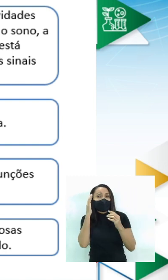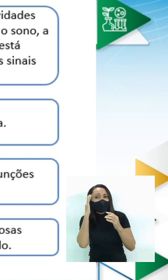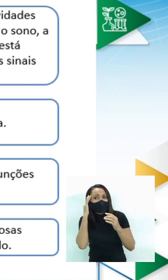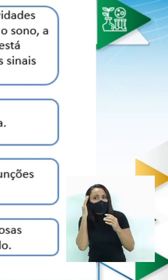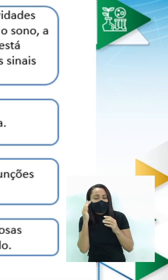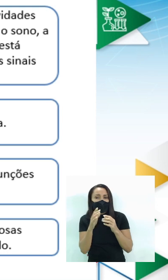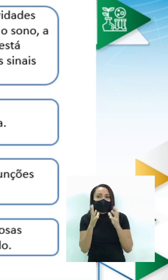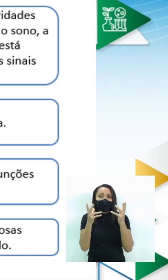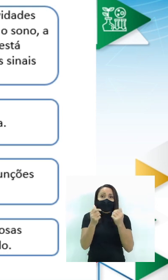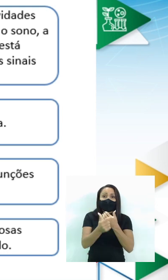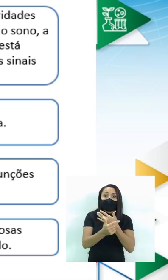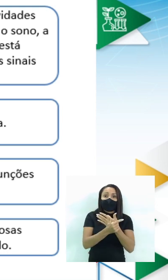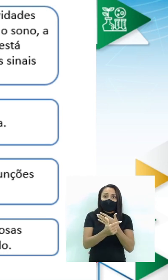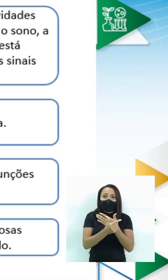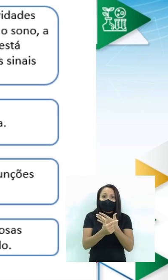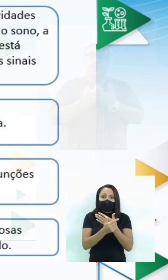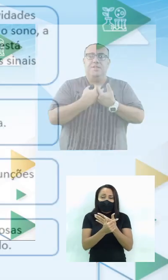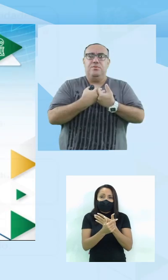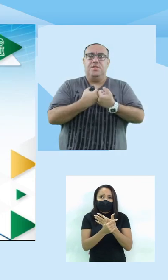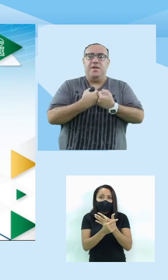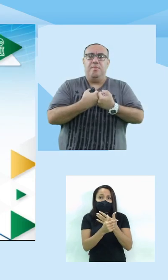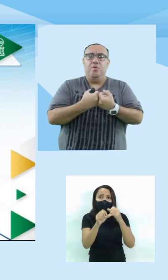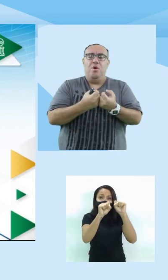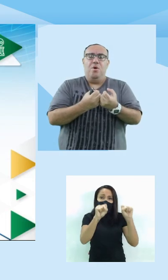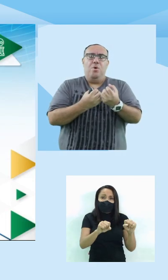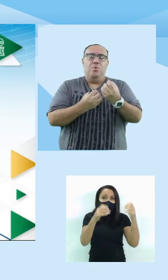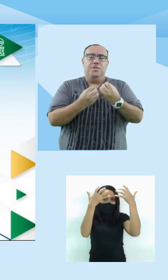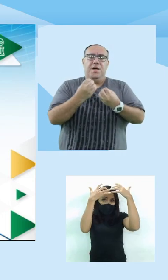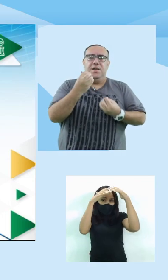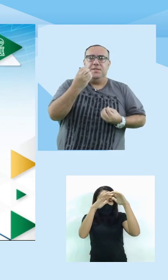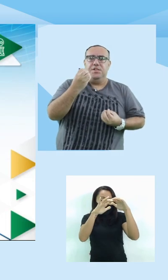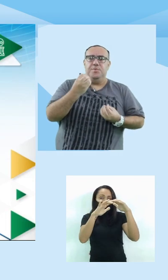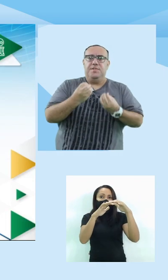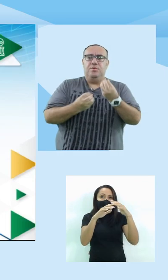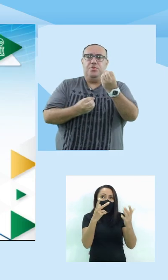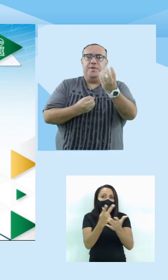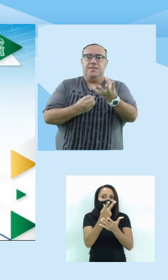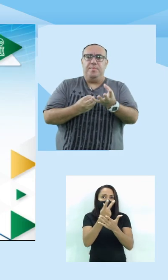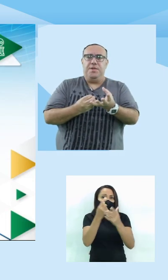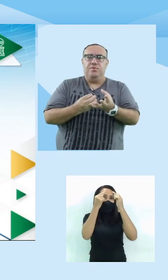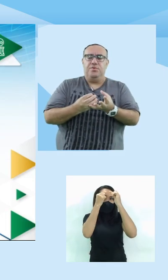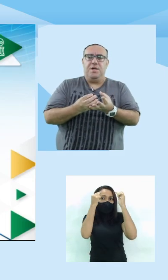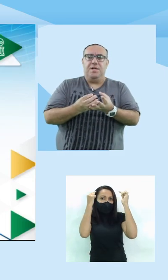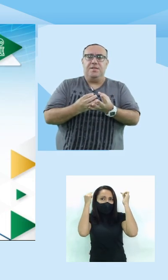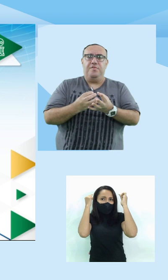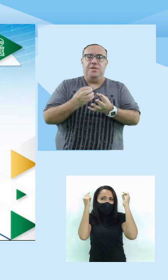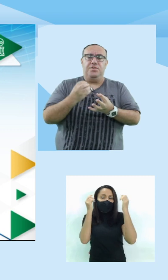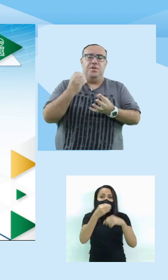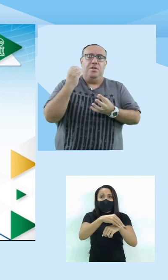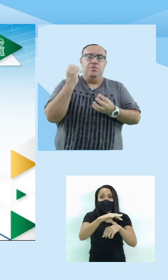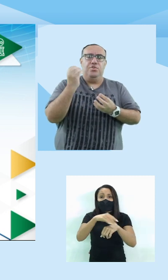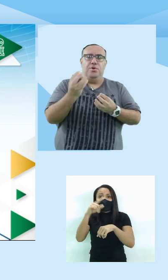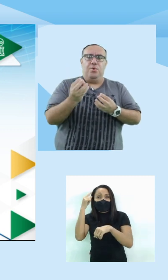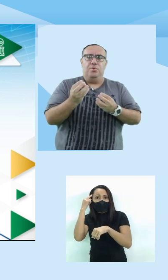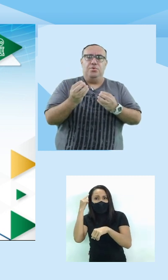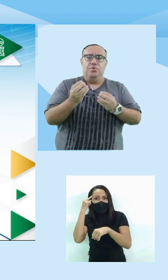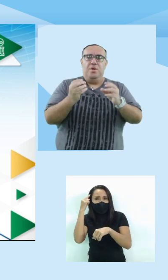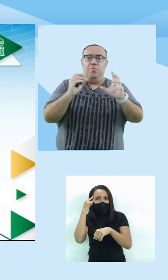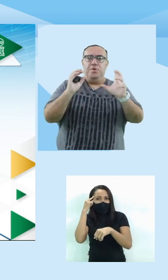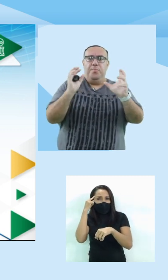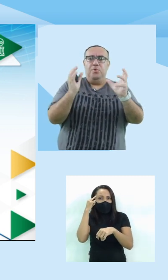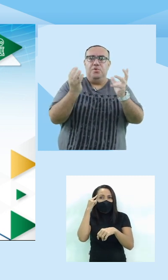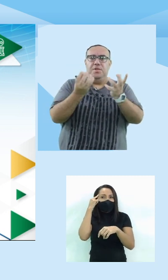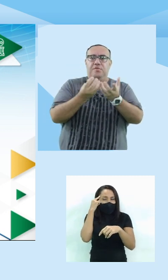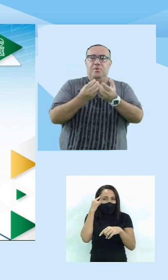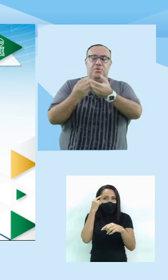todo o funcionamento do sistema nervoso acontece no cérebro, onde há a transmissão dos pensamentos através dos neurônios.